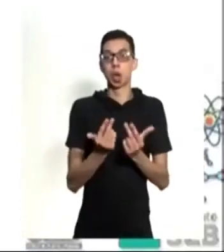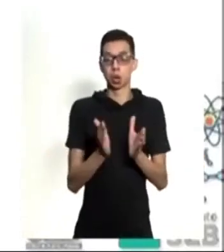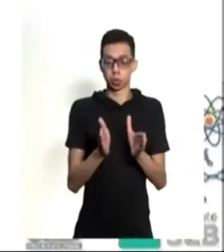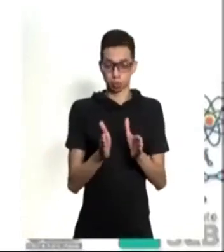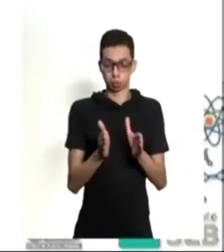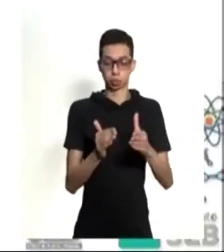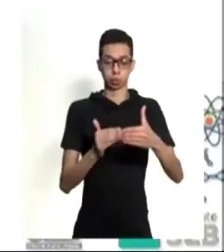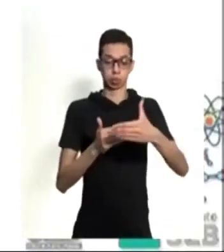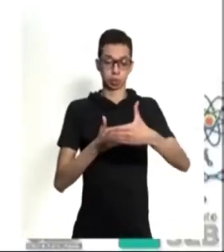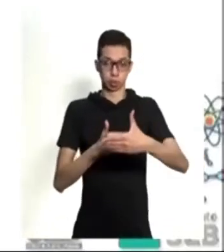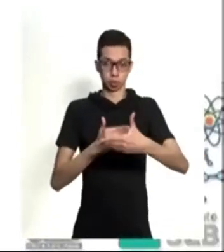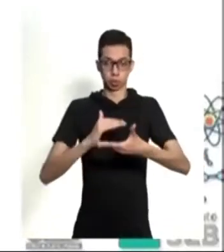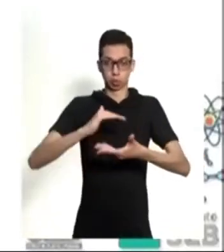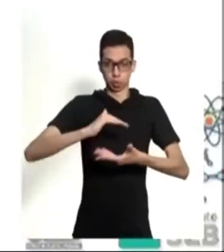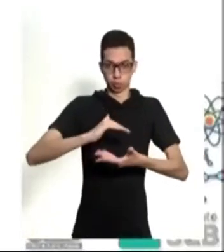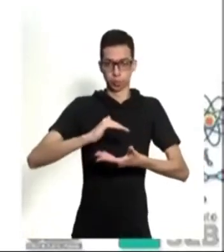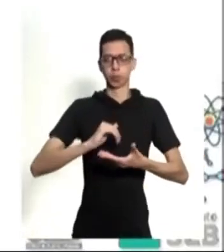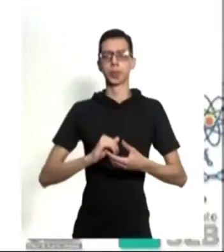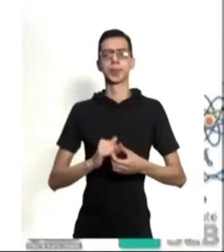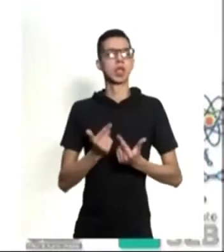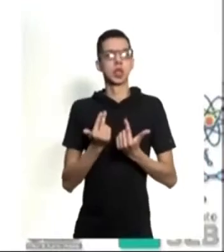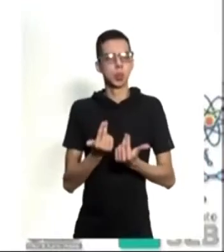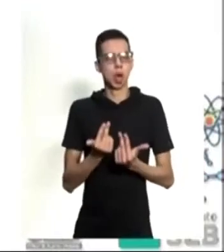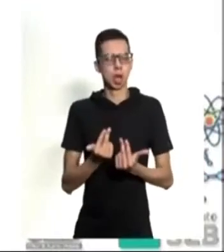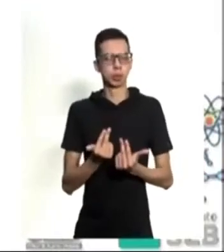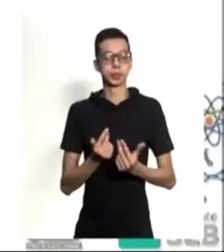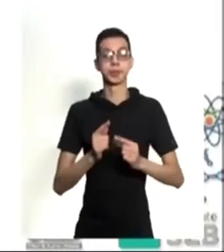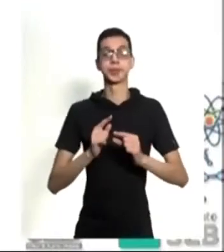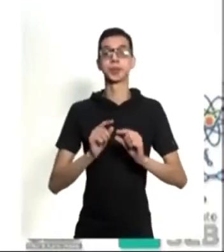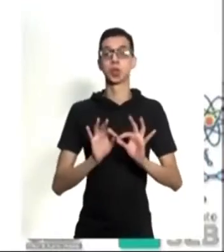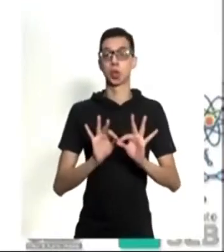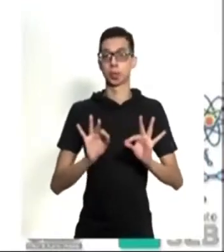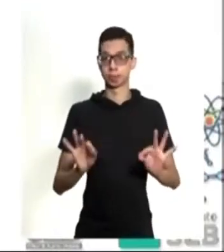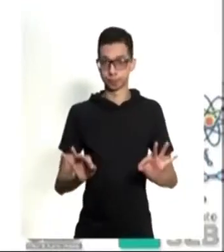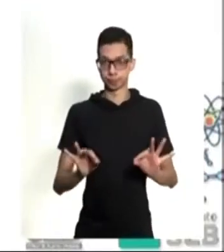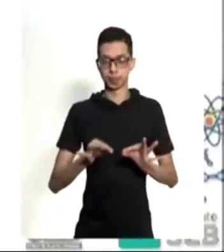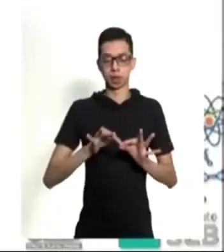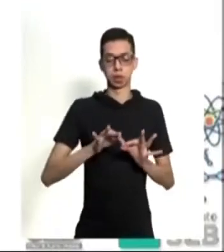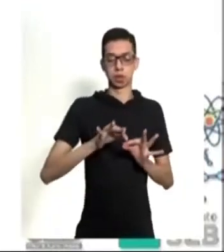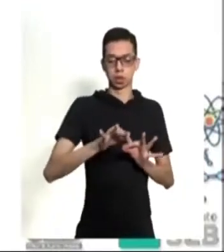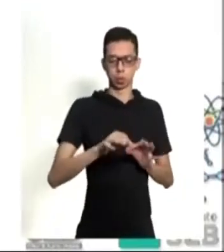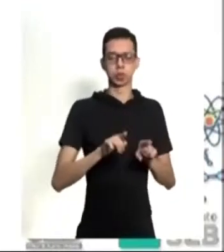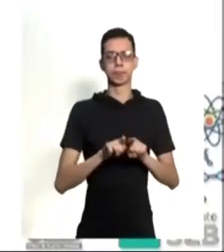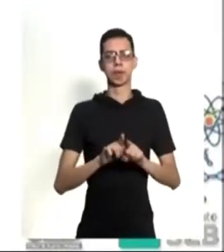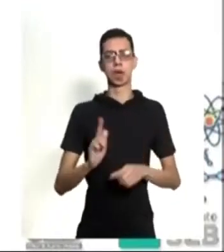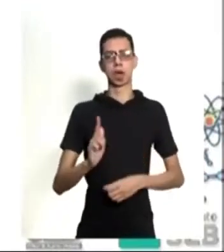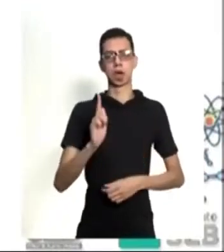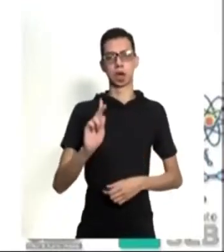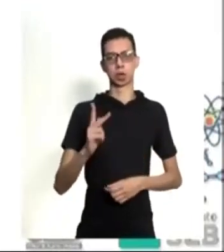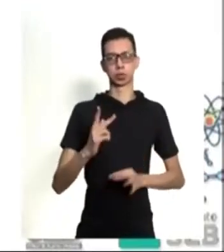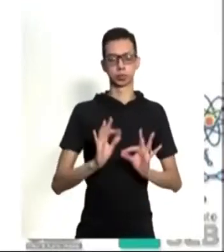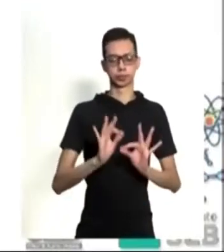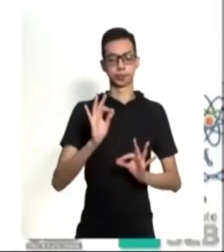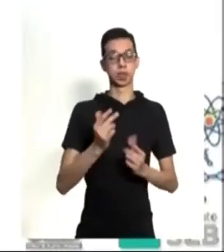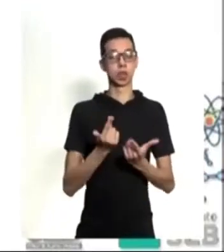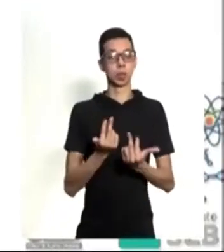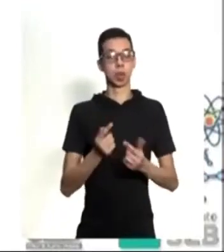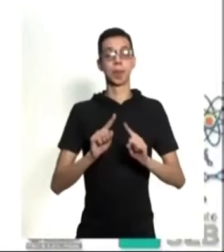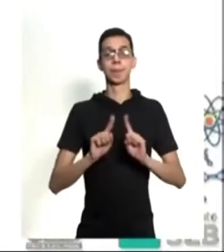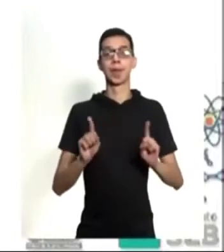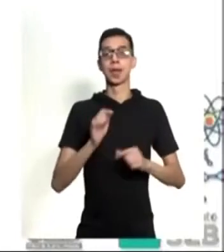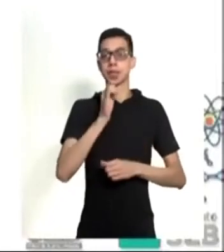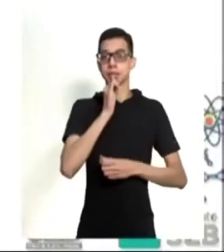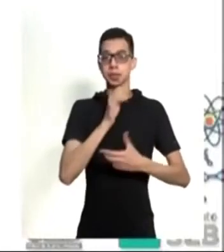que no cubo, as dimensões são todas iguais. O comprimento, a largura e a altura são todas iguais. No paralelepípedo elas se